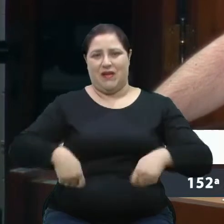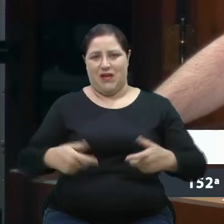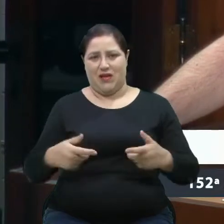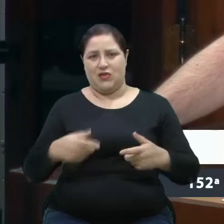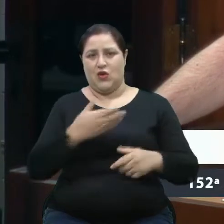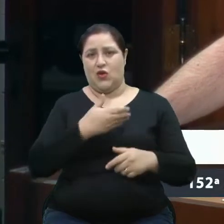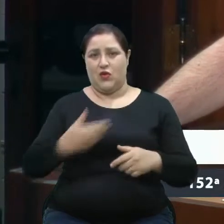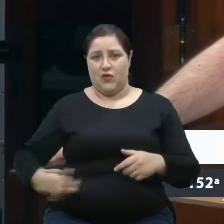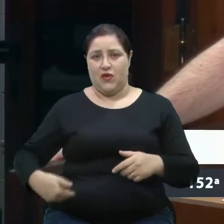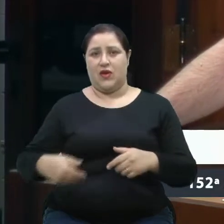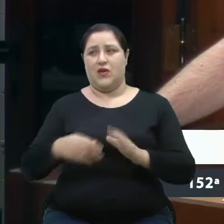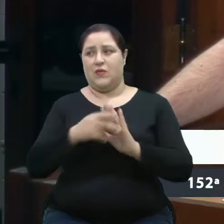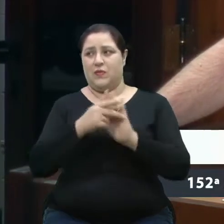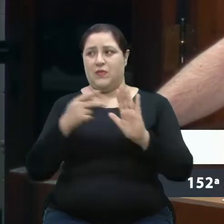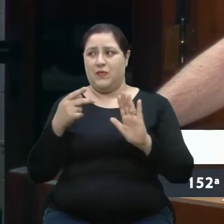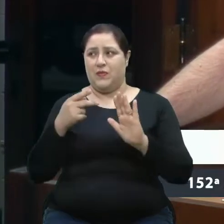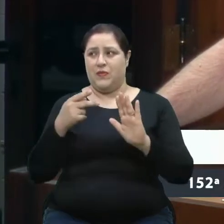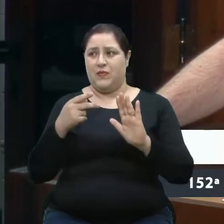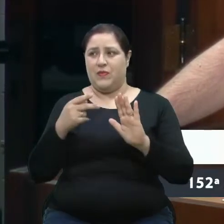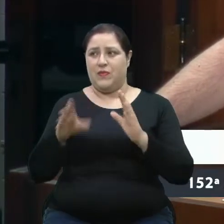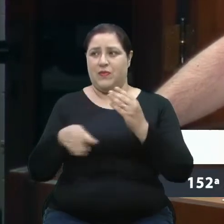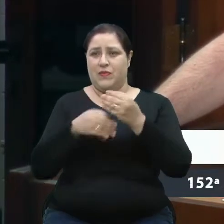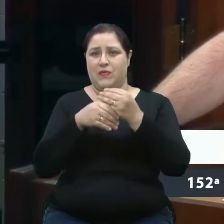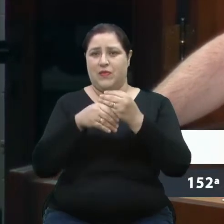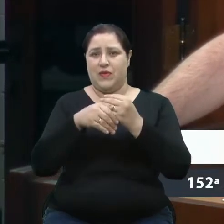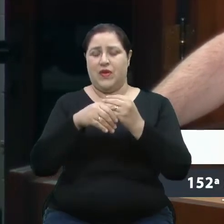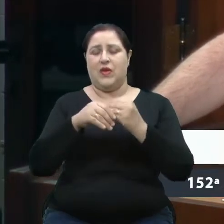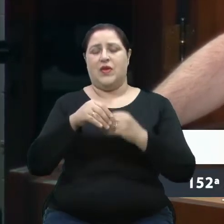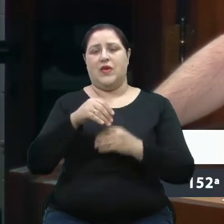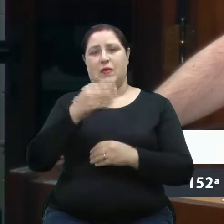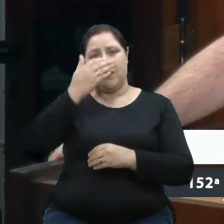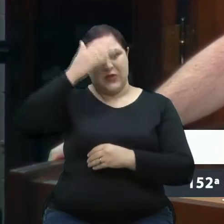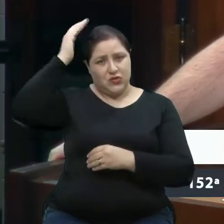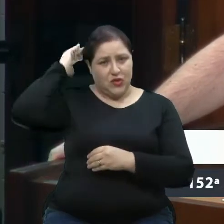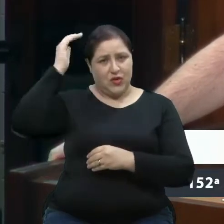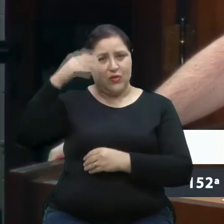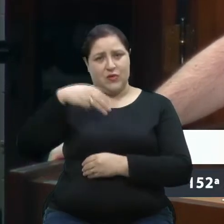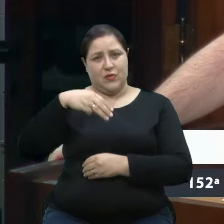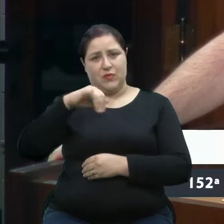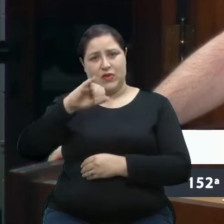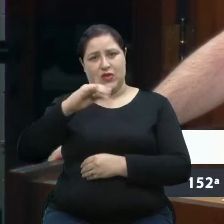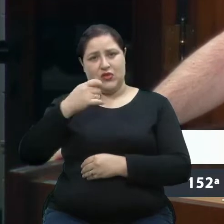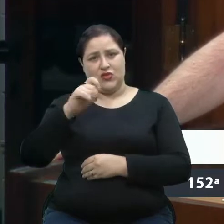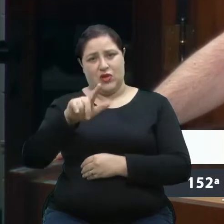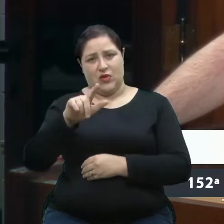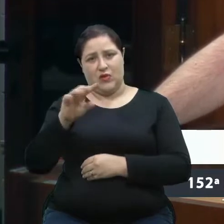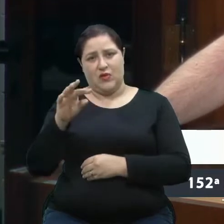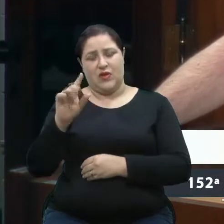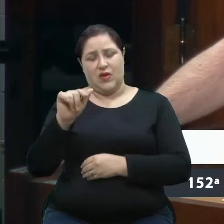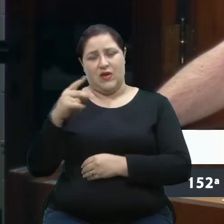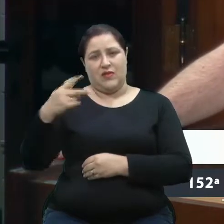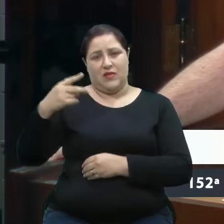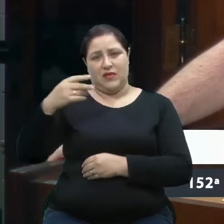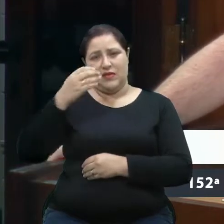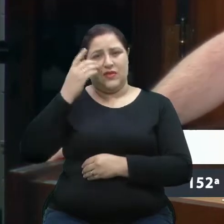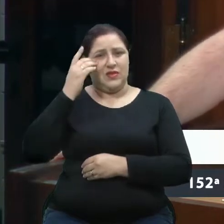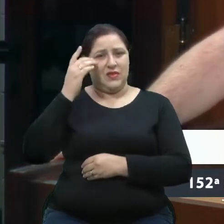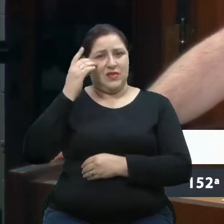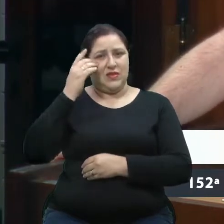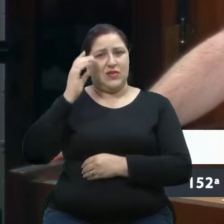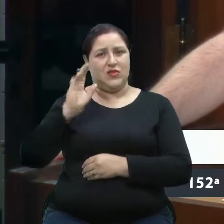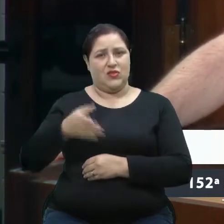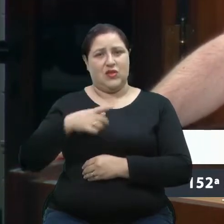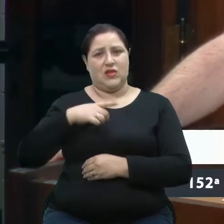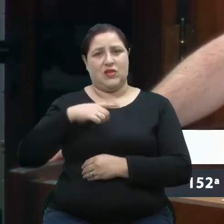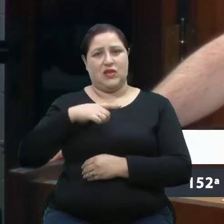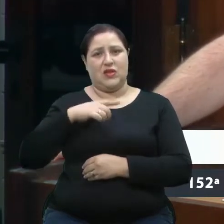protocolou a emenda foi o de Michel Temer, vice de Dilma, que, aliás, vereador Lucas, vereadora Denise e vereadora Estela, estava lá pelo